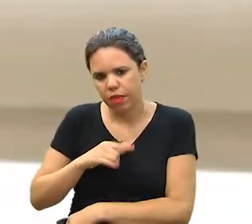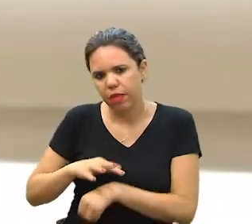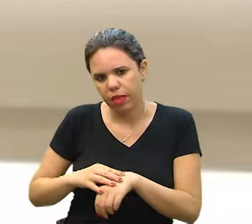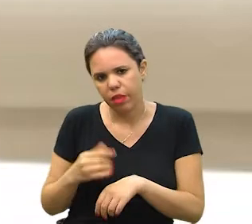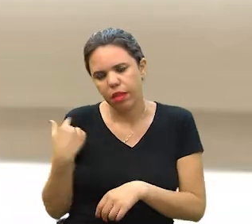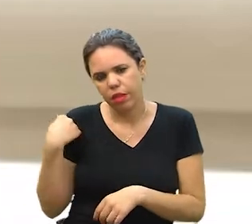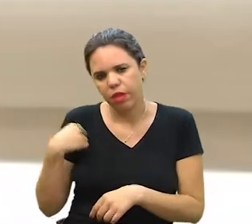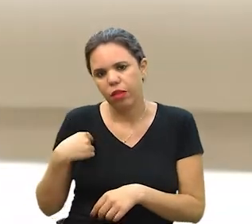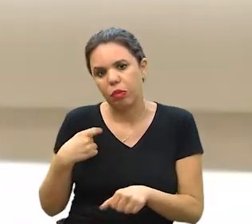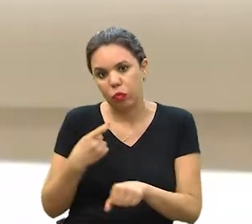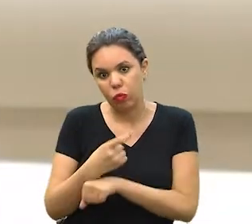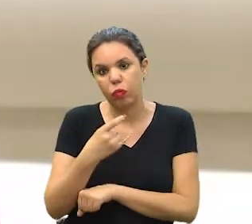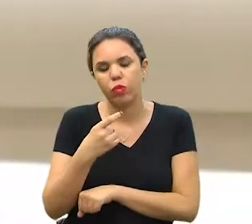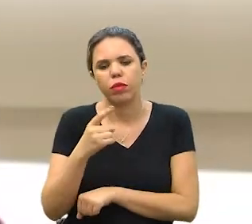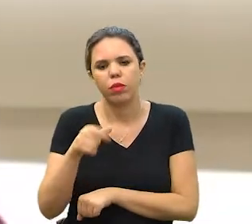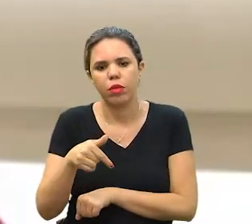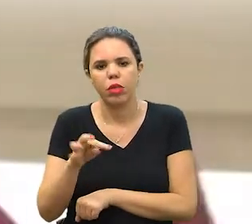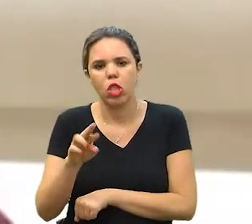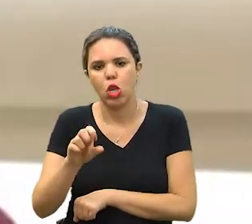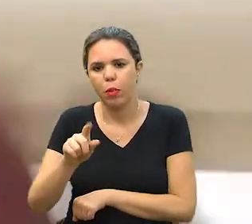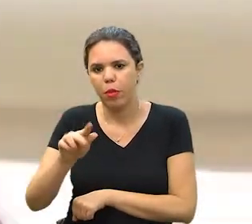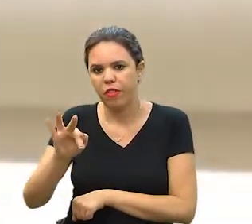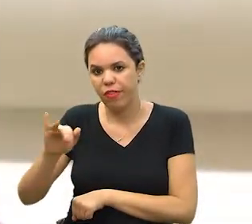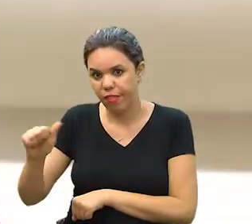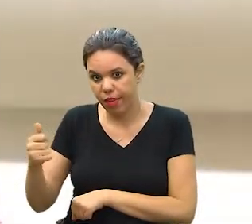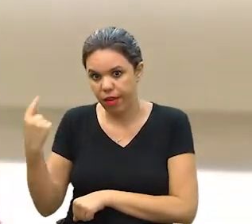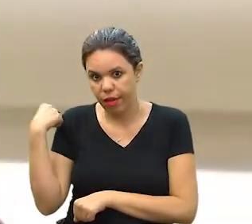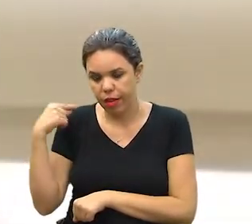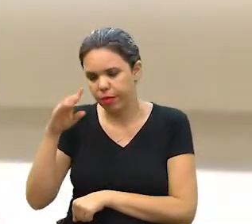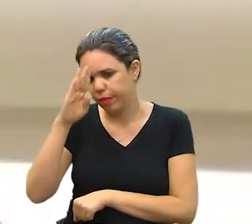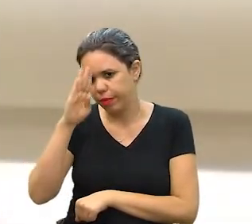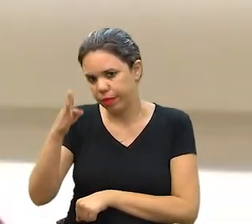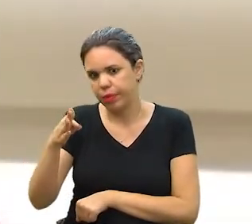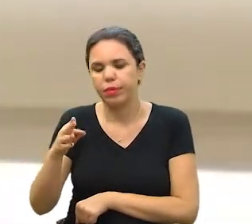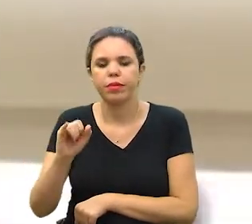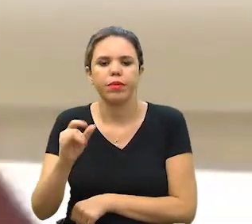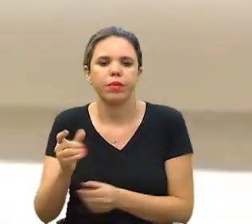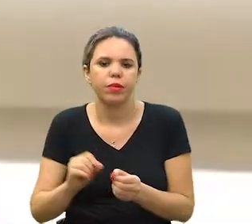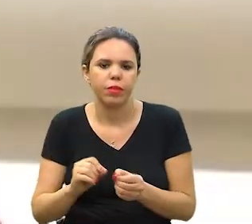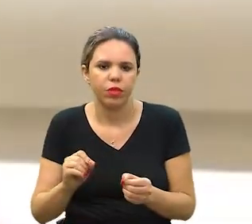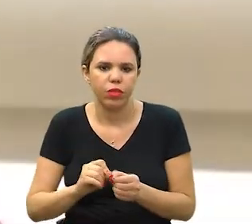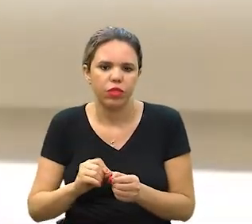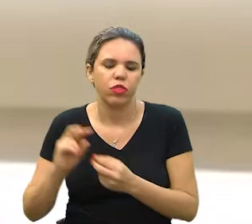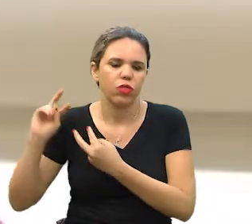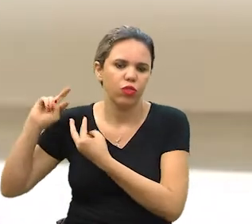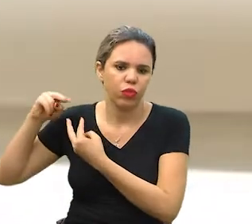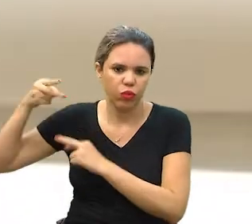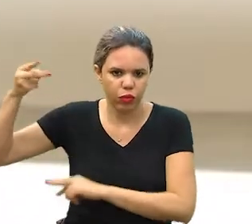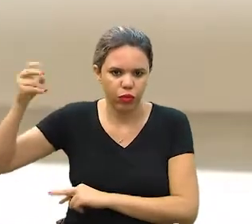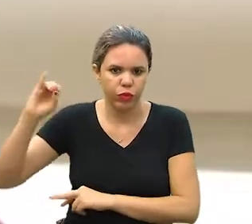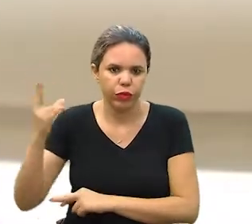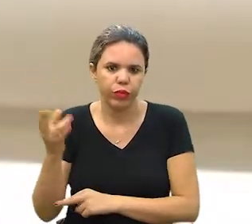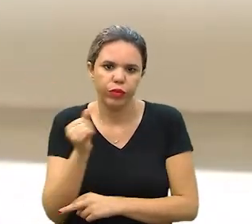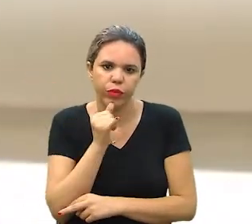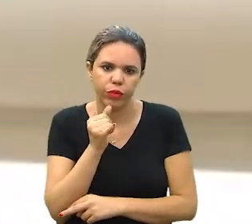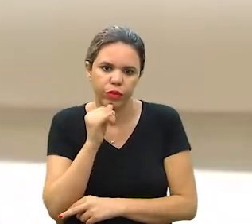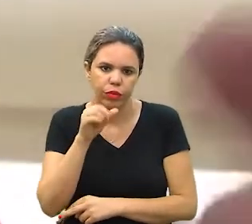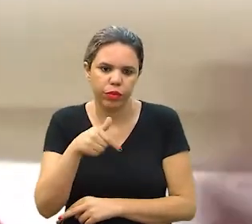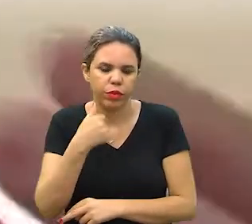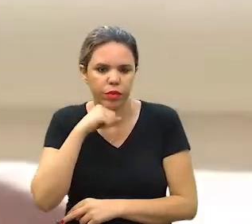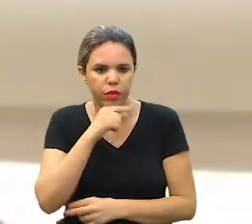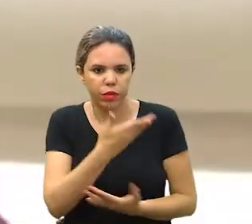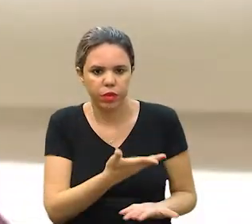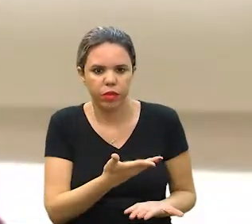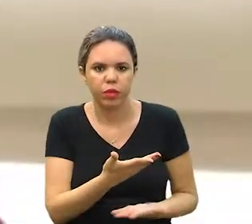essa trombose foi descoberta essa trombofilia, principalmente se ela for genética, ou seja,